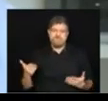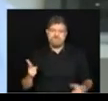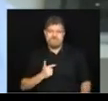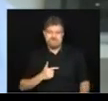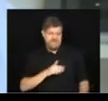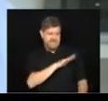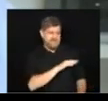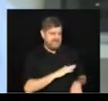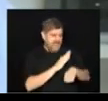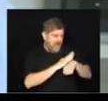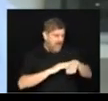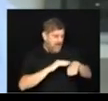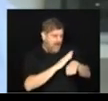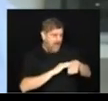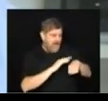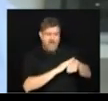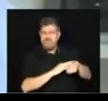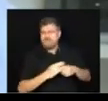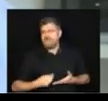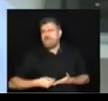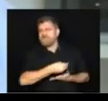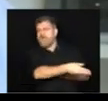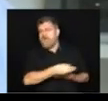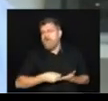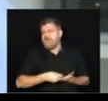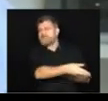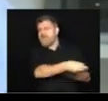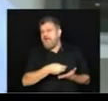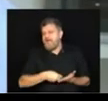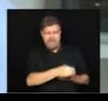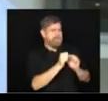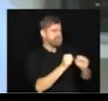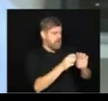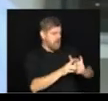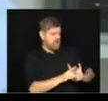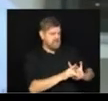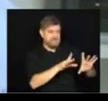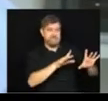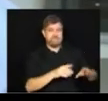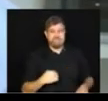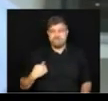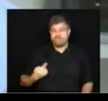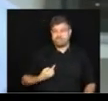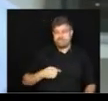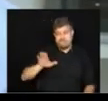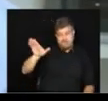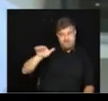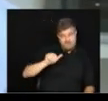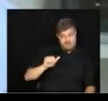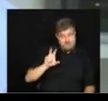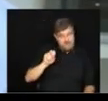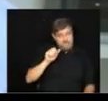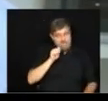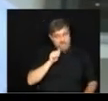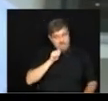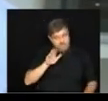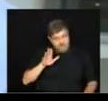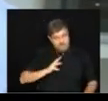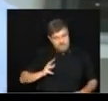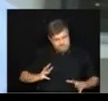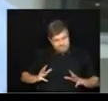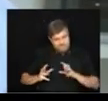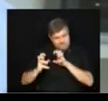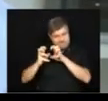agradar a criança, ah, não, porque está fazendo. E até você fala alguma coisa, tem que falar com muito jeito para não ocasionar